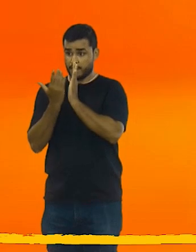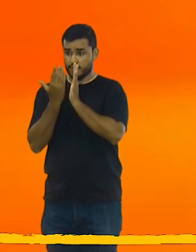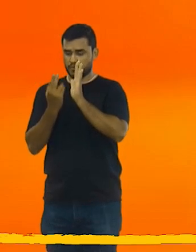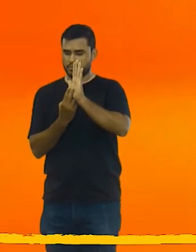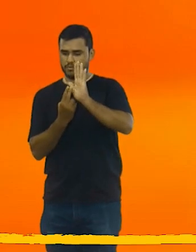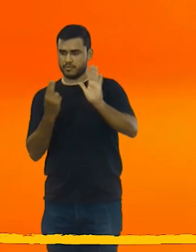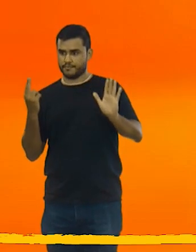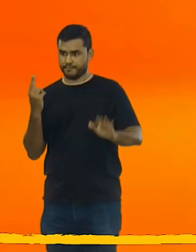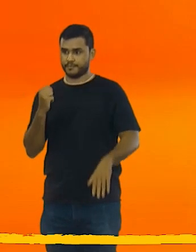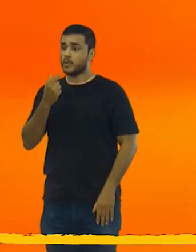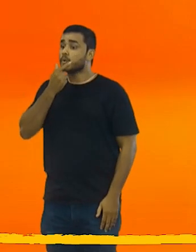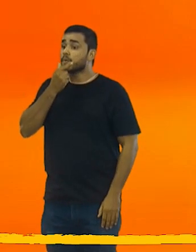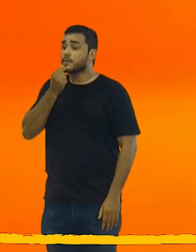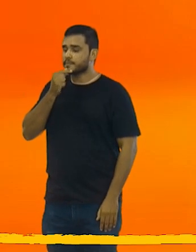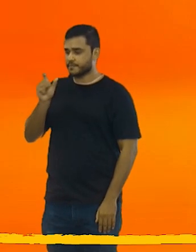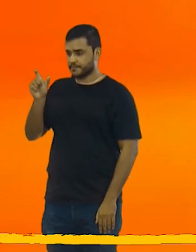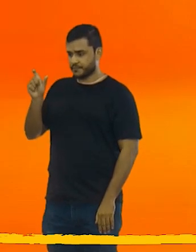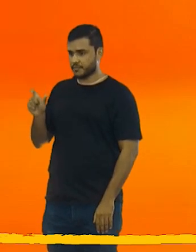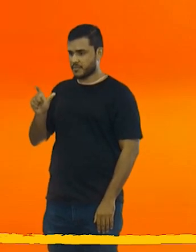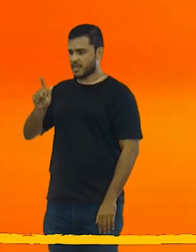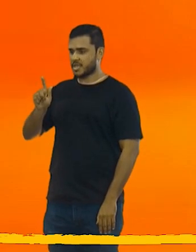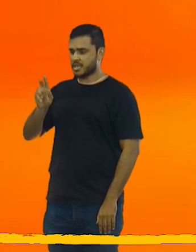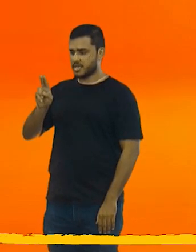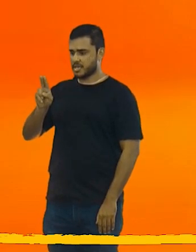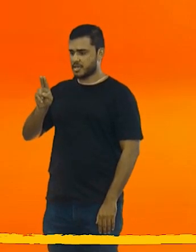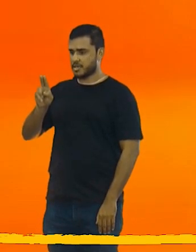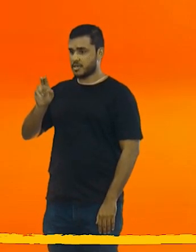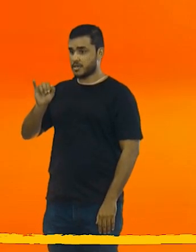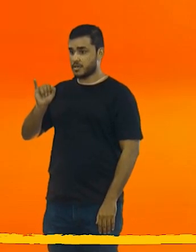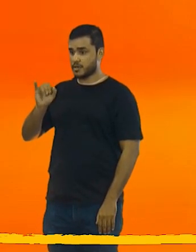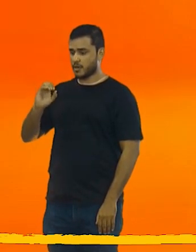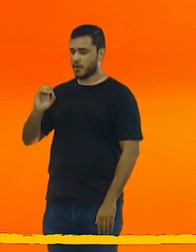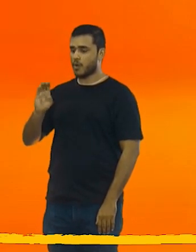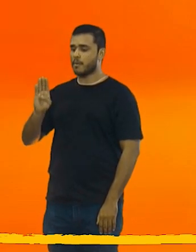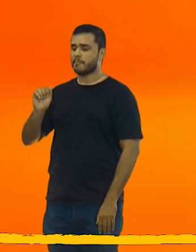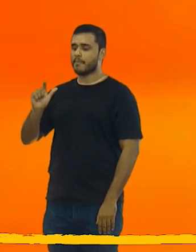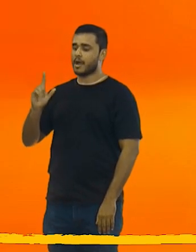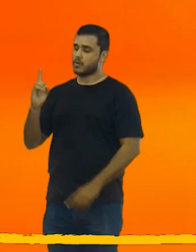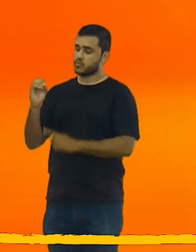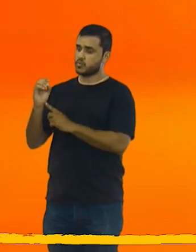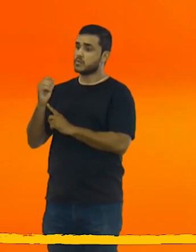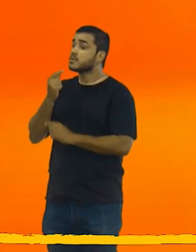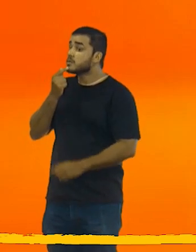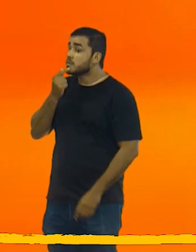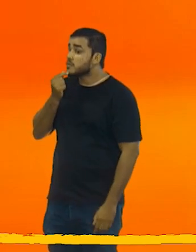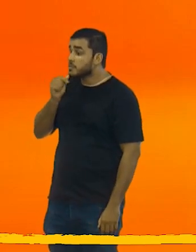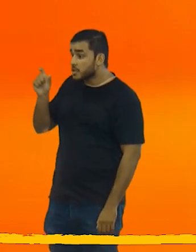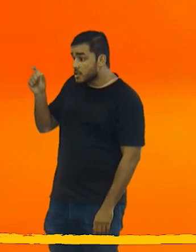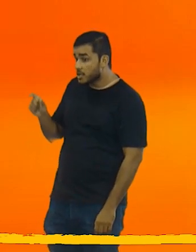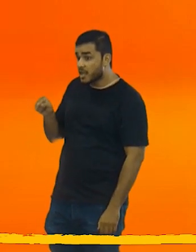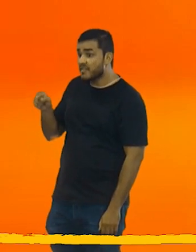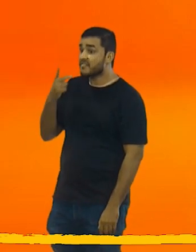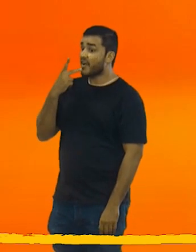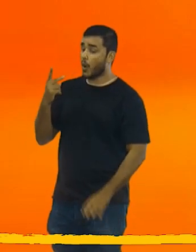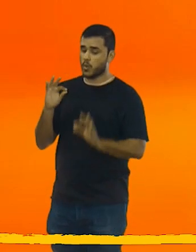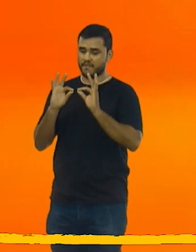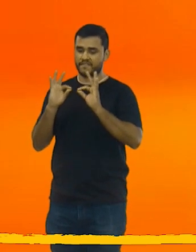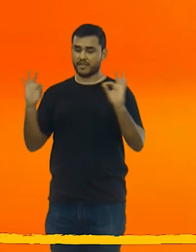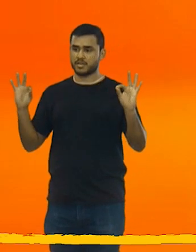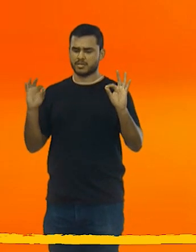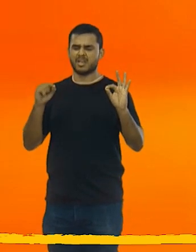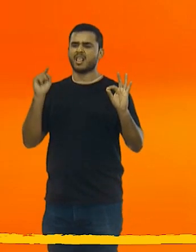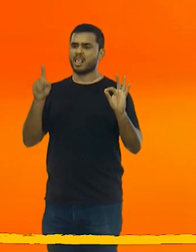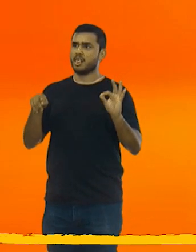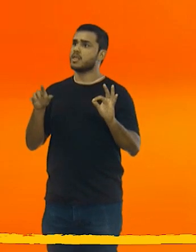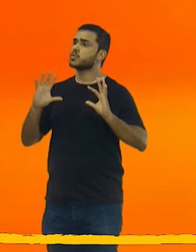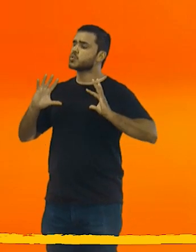Grande Sertão Veredas. O sertão está em toda parte. Se o sertão está em toda parte, onde